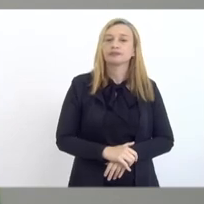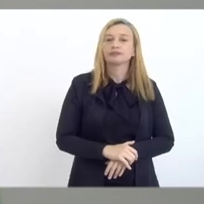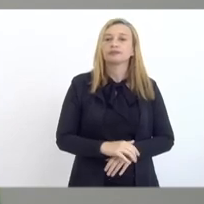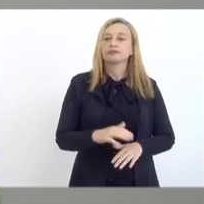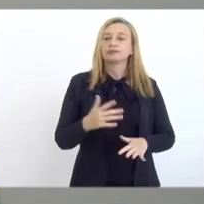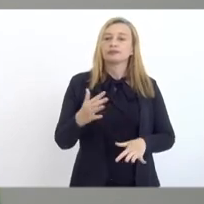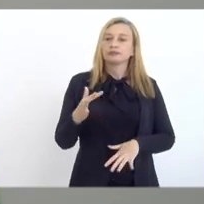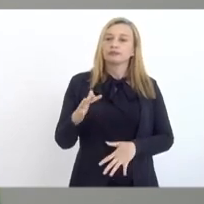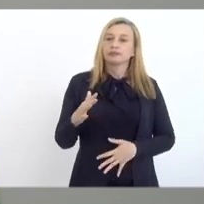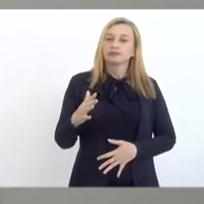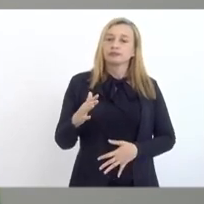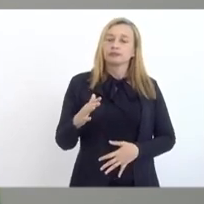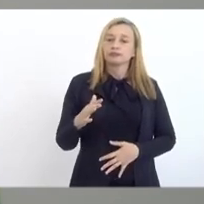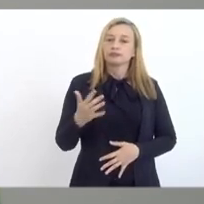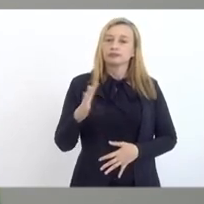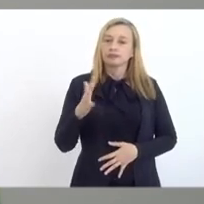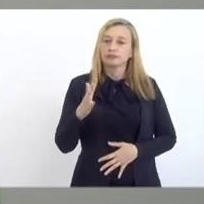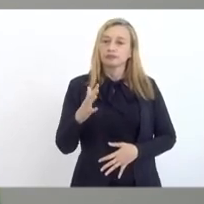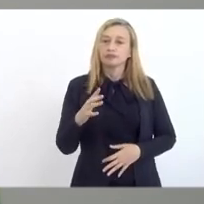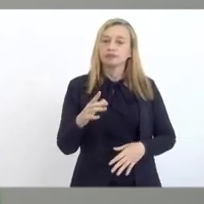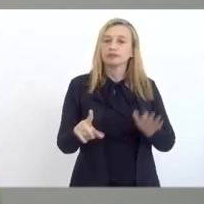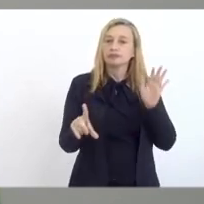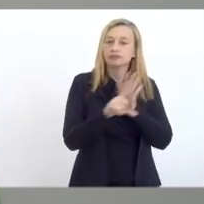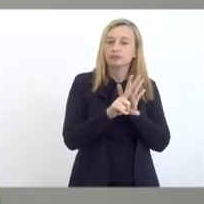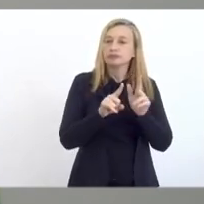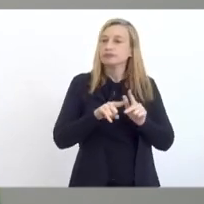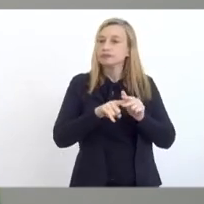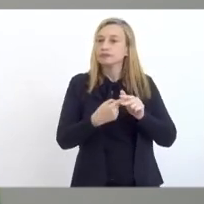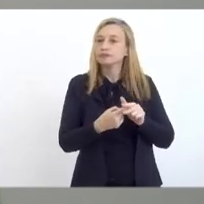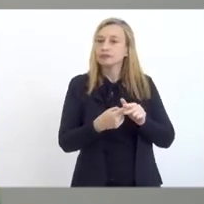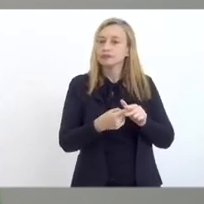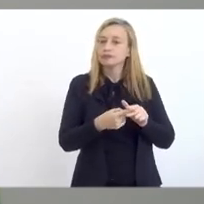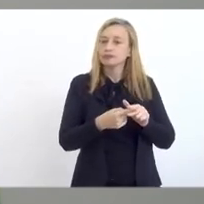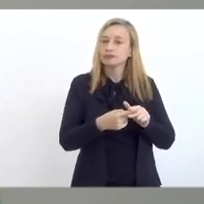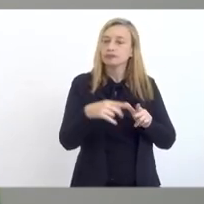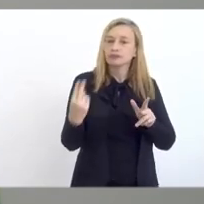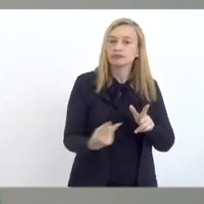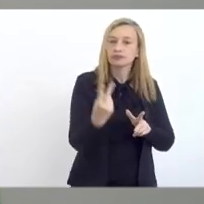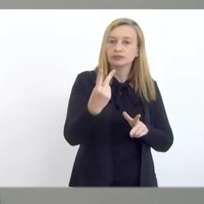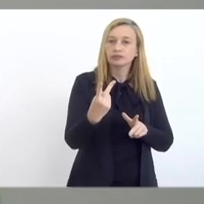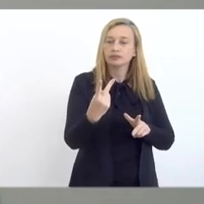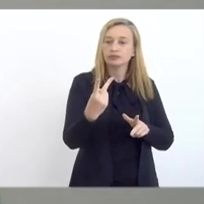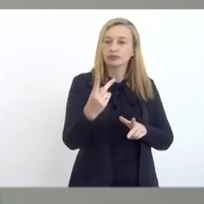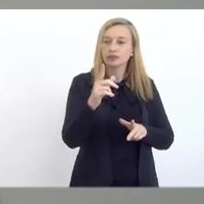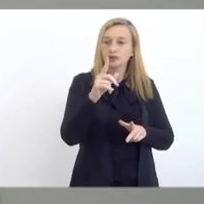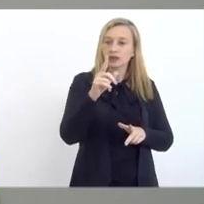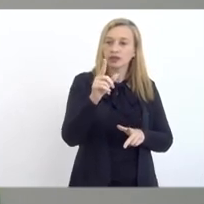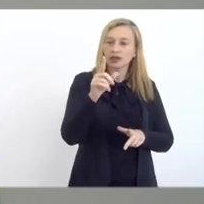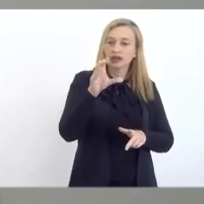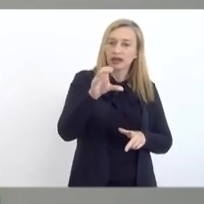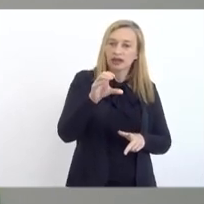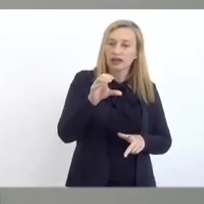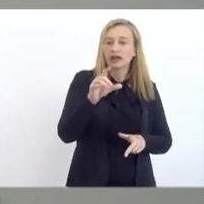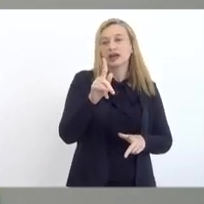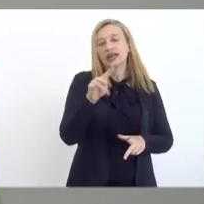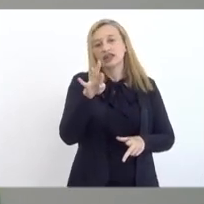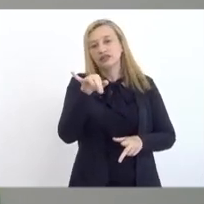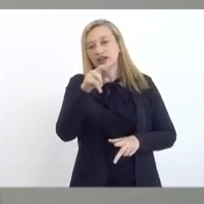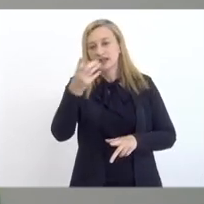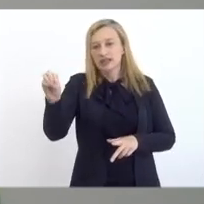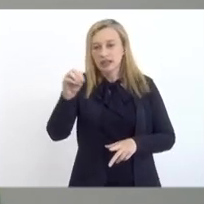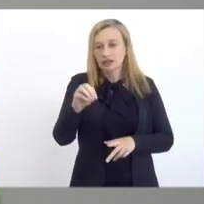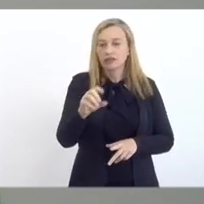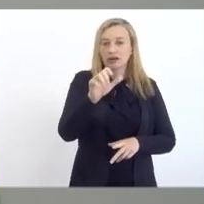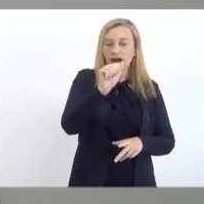né, da edição de lei com alteração de enquadramento, valores de gratificação, de desempenho e de adicional de